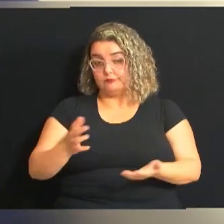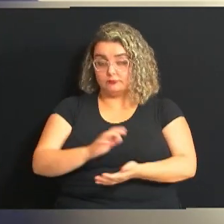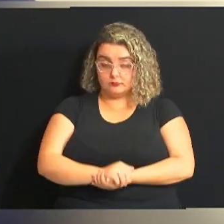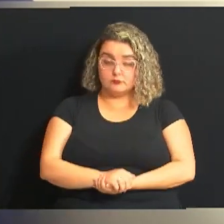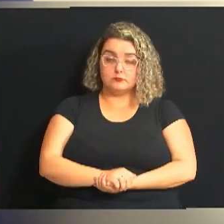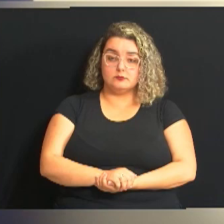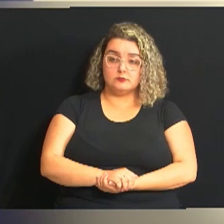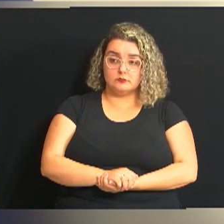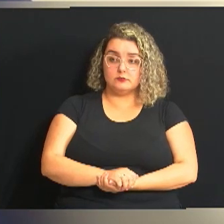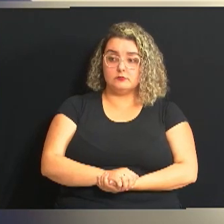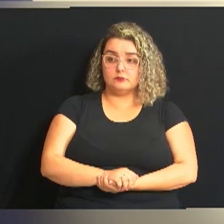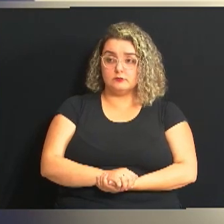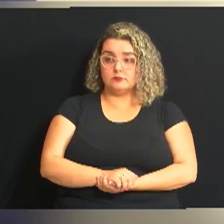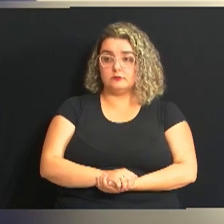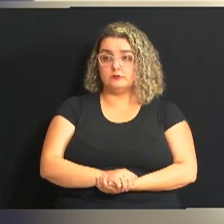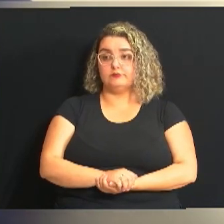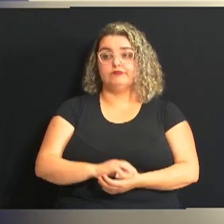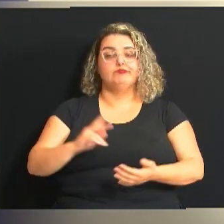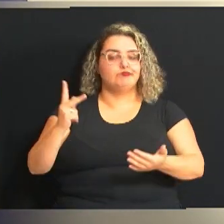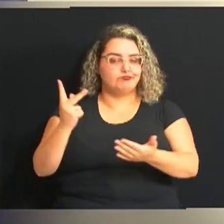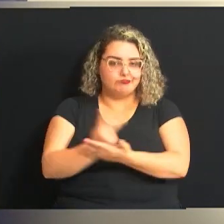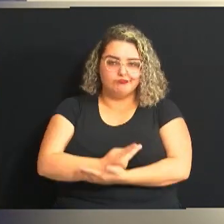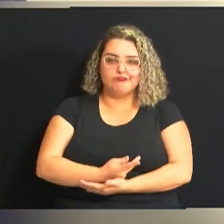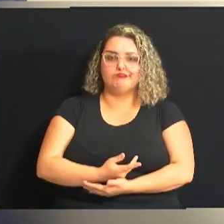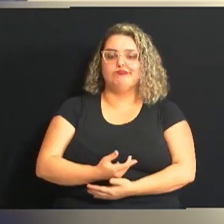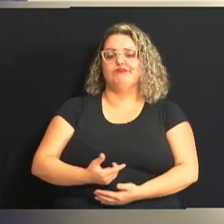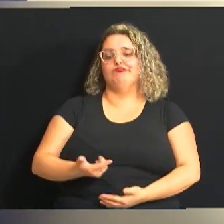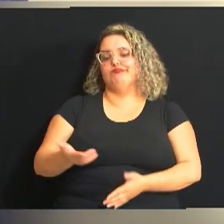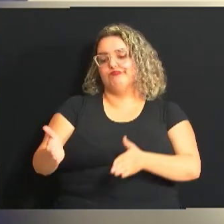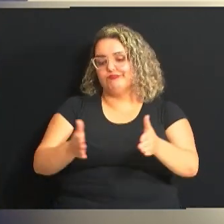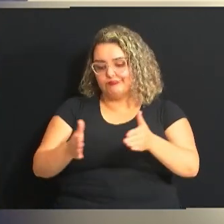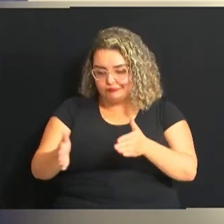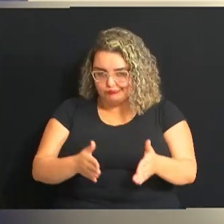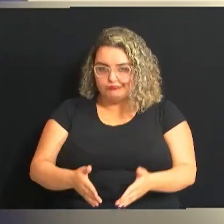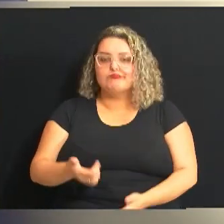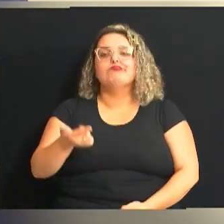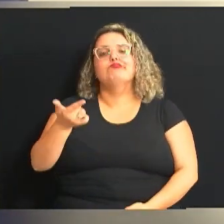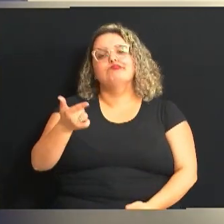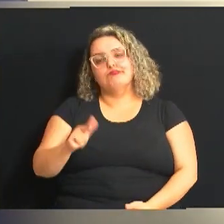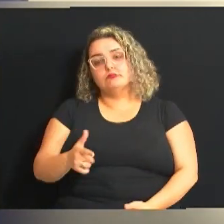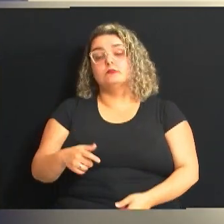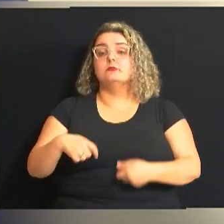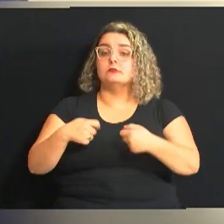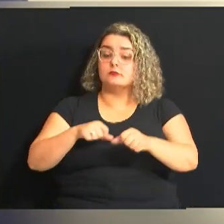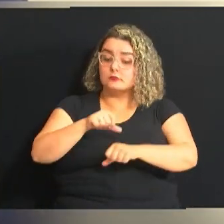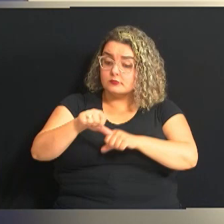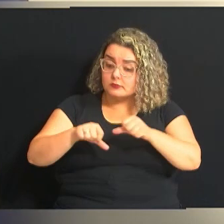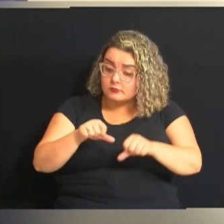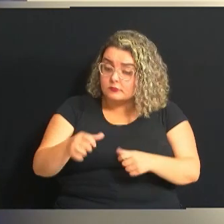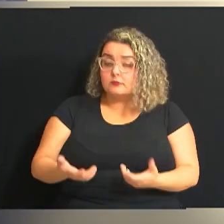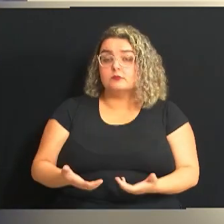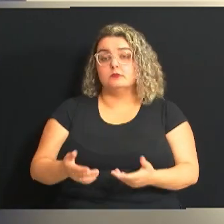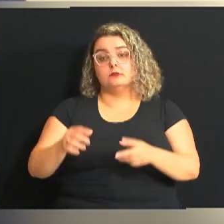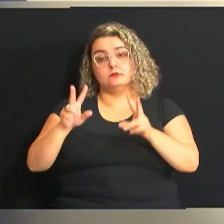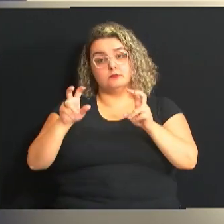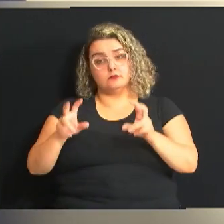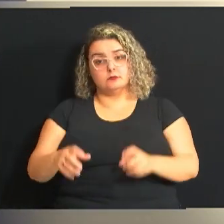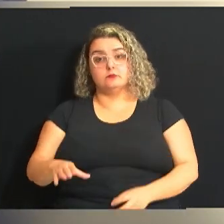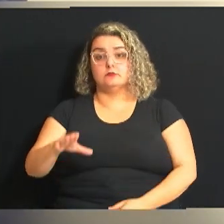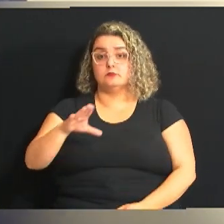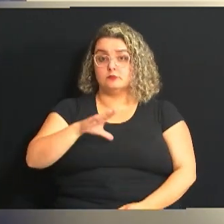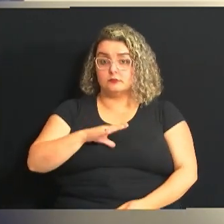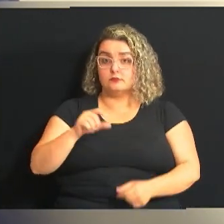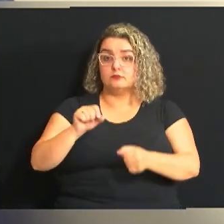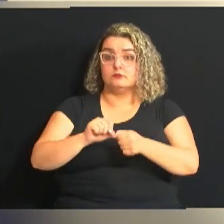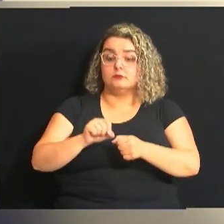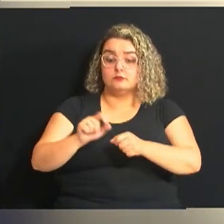já caiu no erro, já passou por esse período e a gente tem que mudar essas questões. Cidade tem que ser feita para as